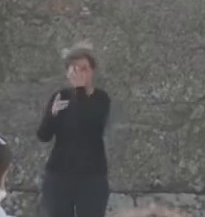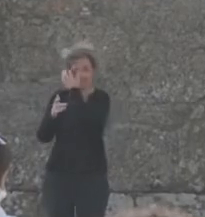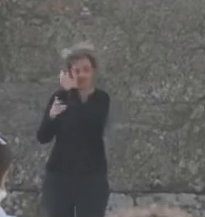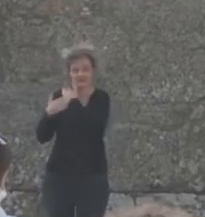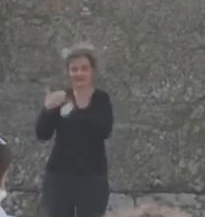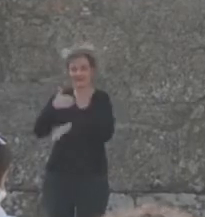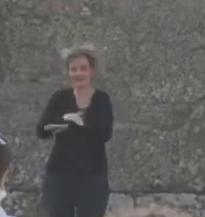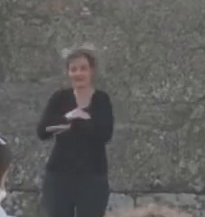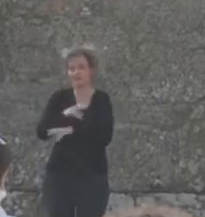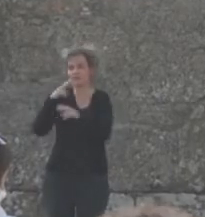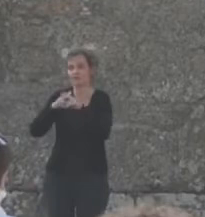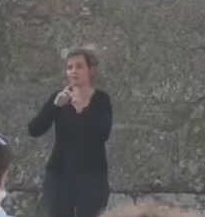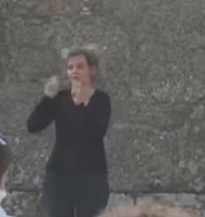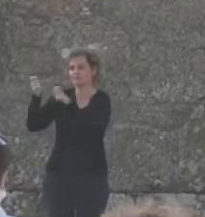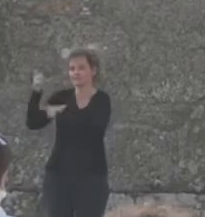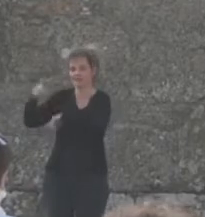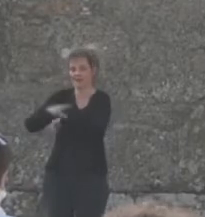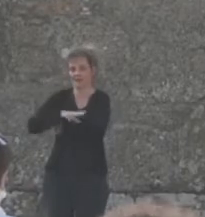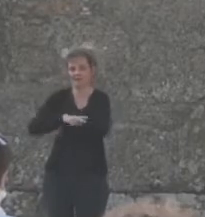o nome do alcalde.